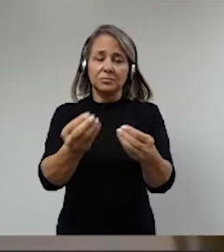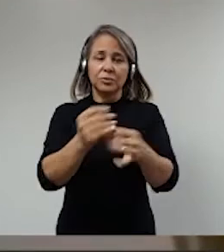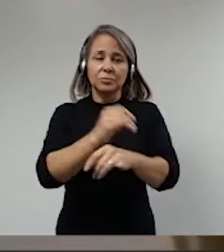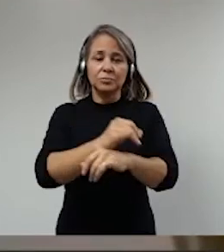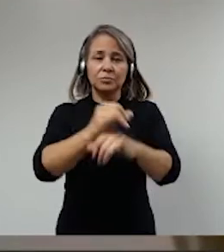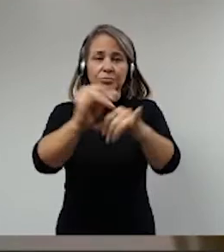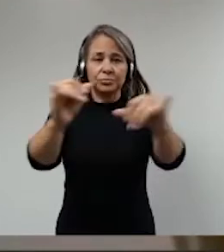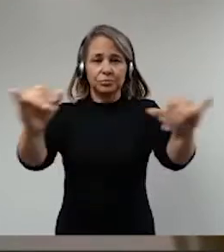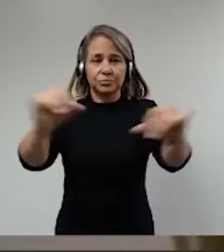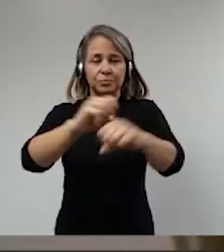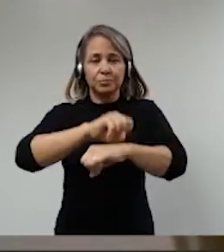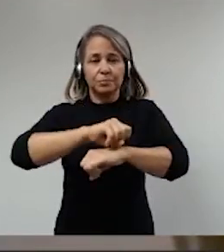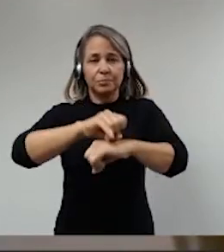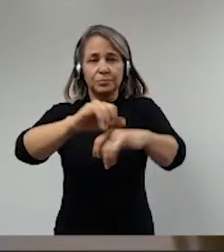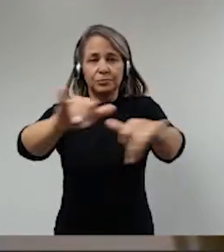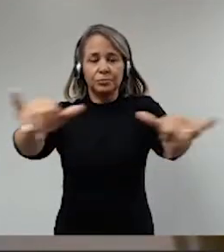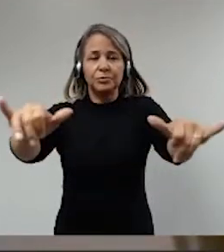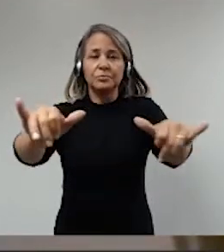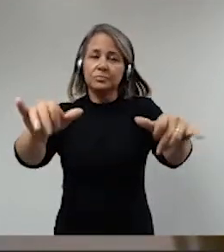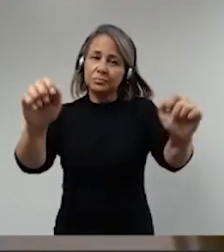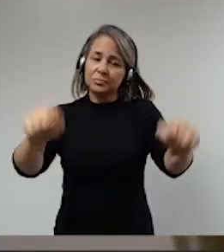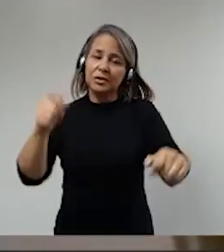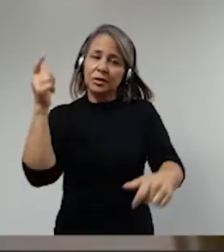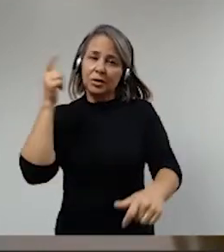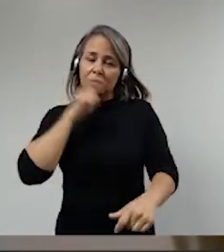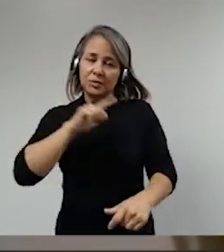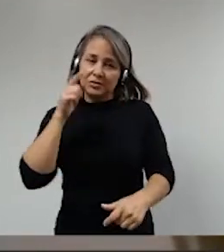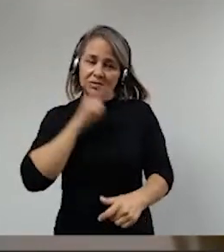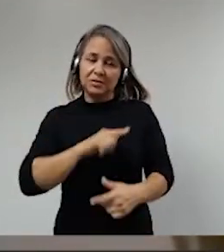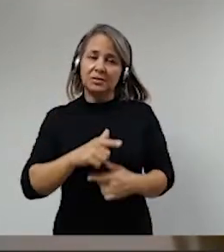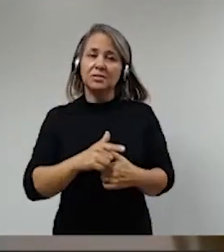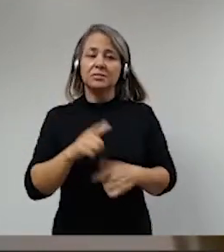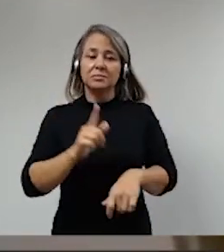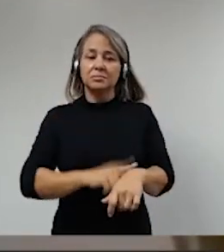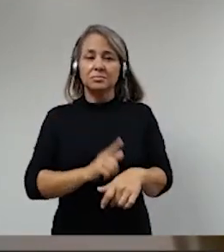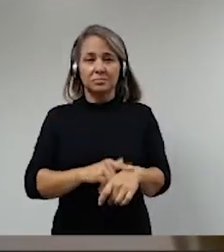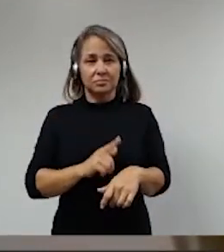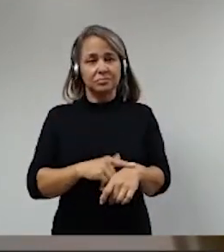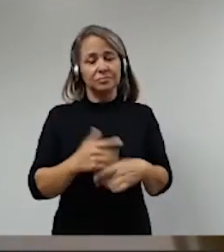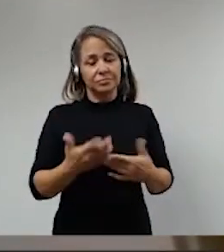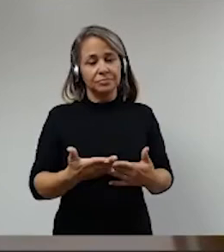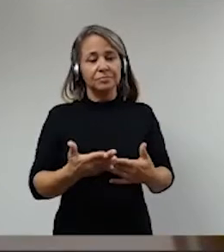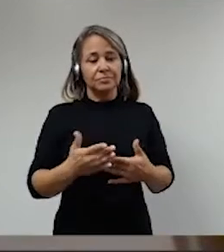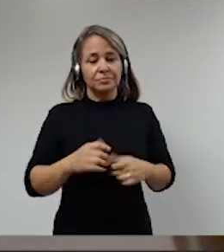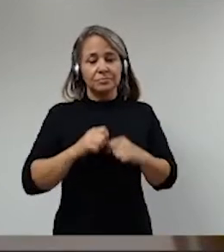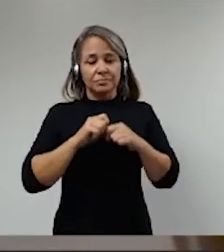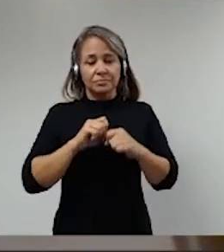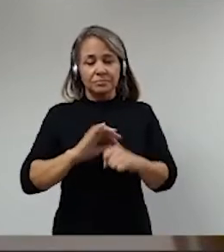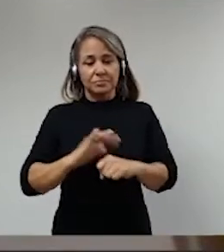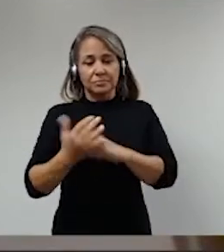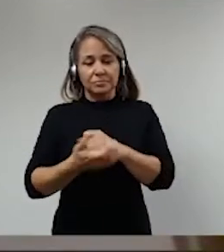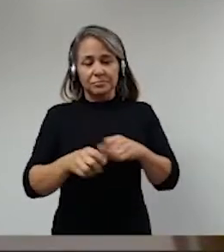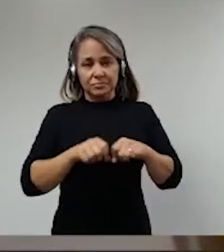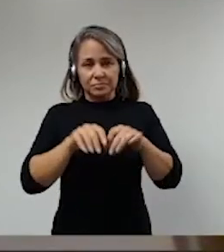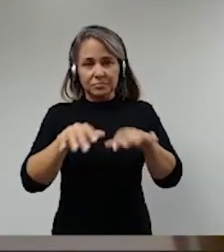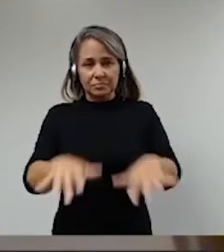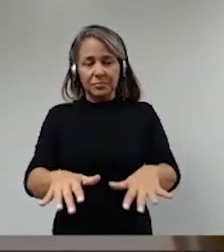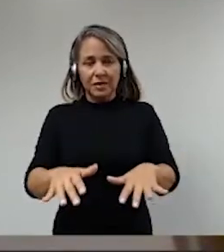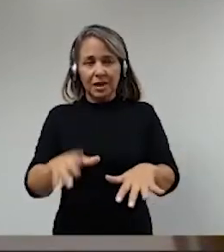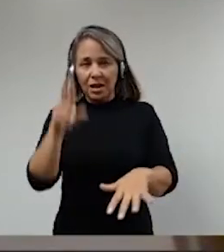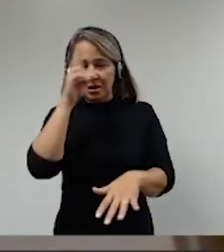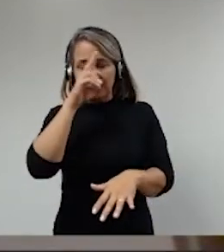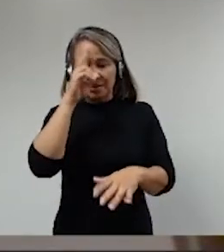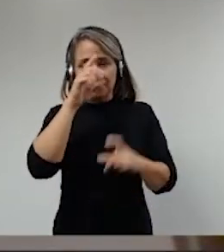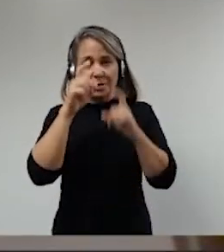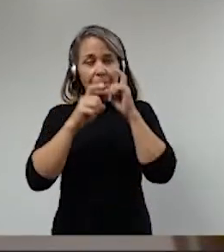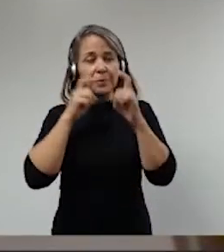difusão online adquiriram nessa pandemia. E para falar um pouco disso, dessa preocupação que eu tenho com a institucionalidade,